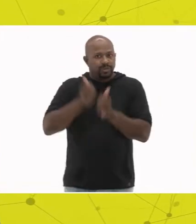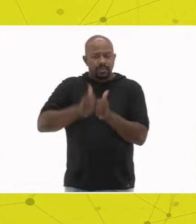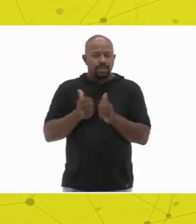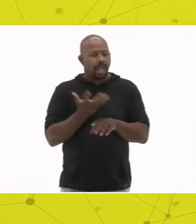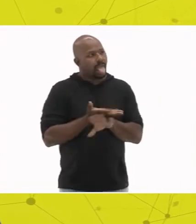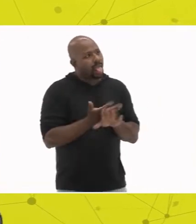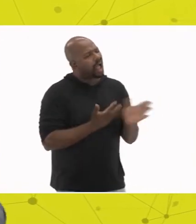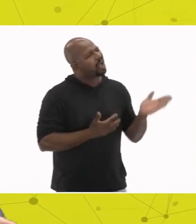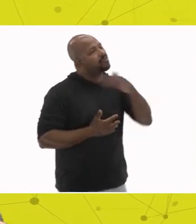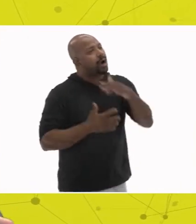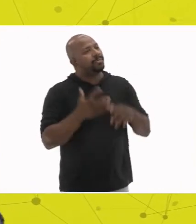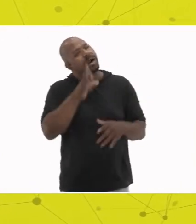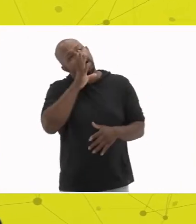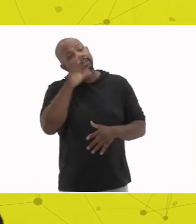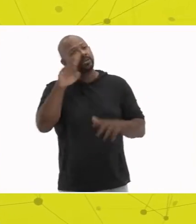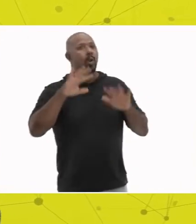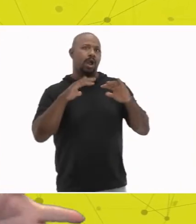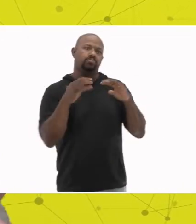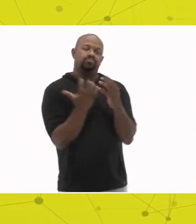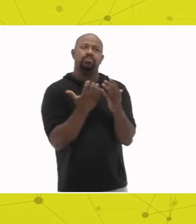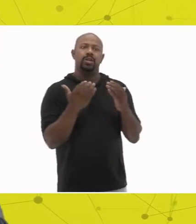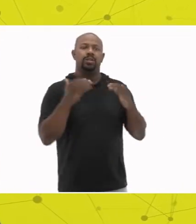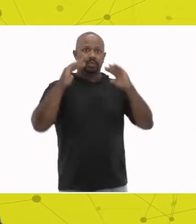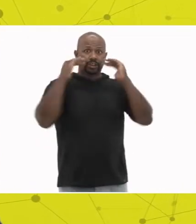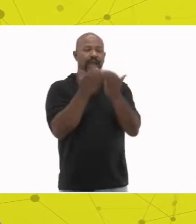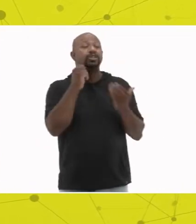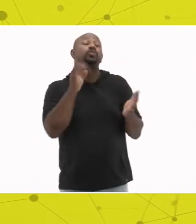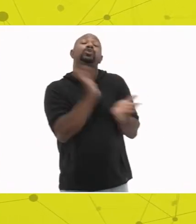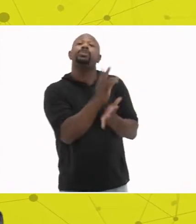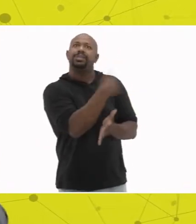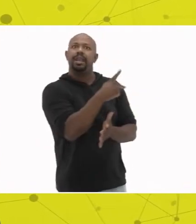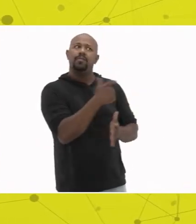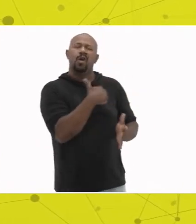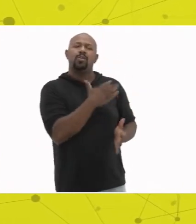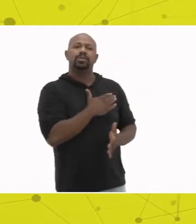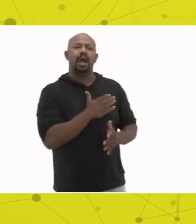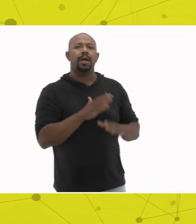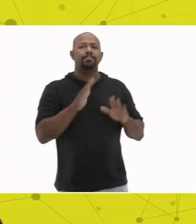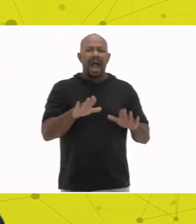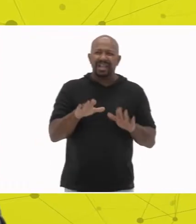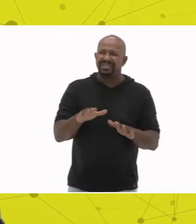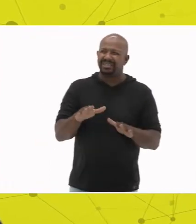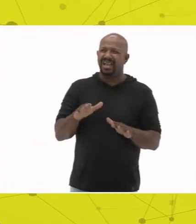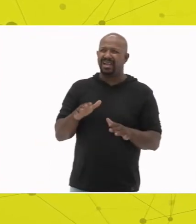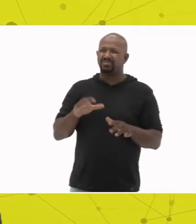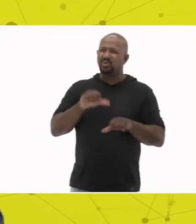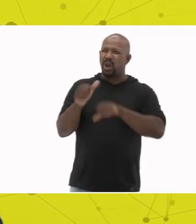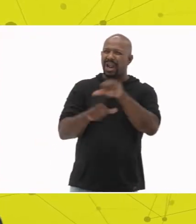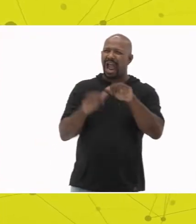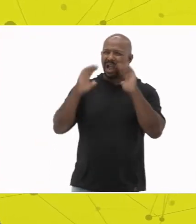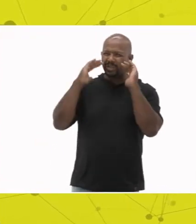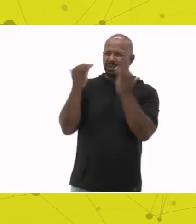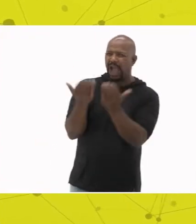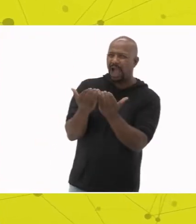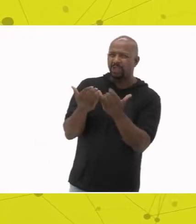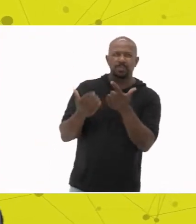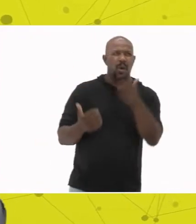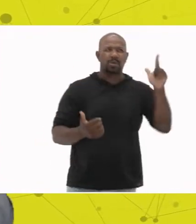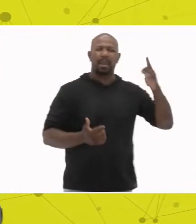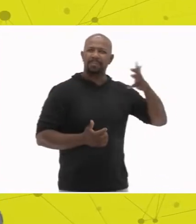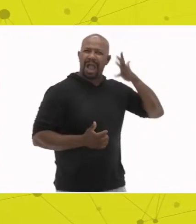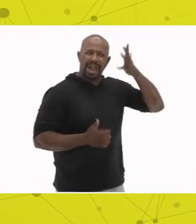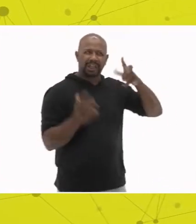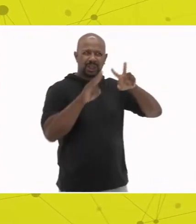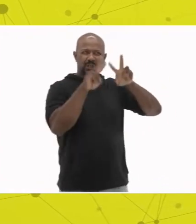por futebol para ir ao estádio quando o time dela for jogar. Mas para ela trocar essa programação por outra, não tão emocionante, como